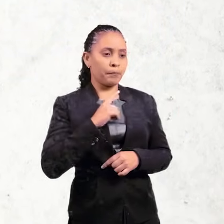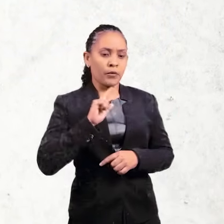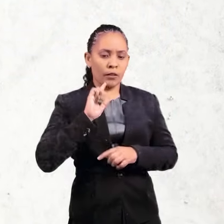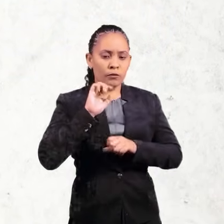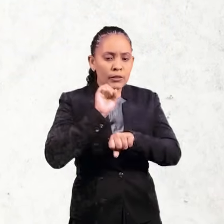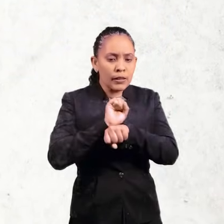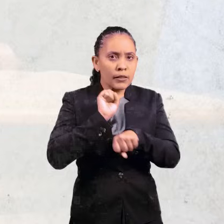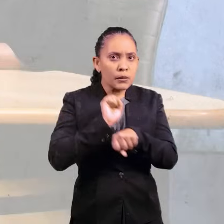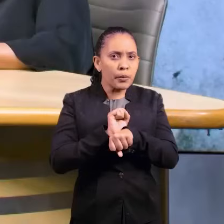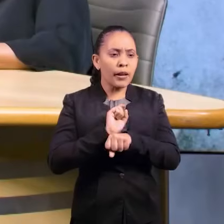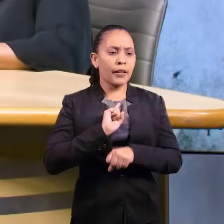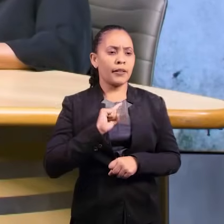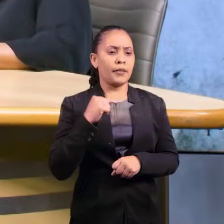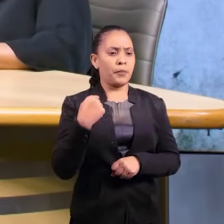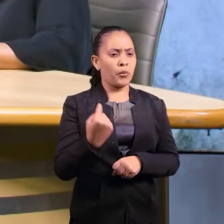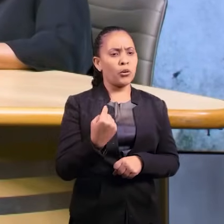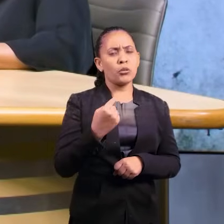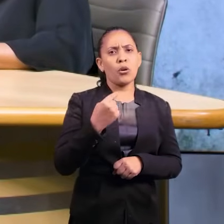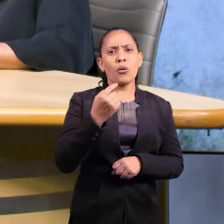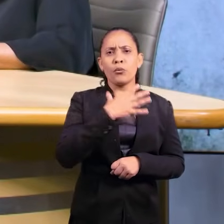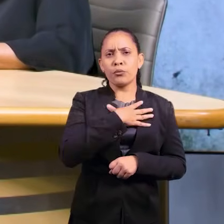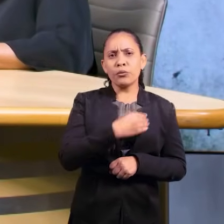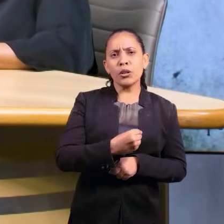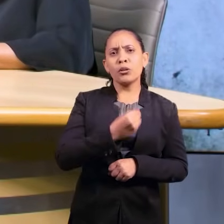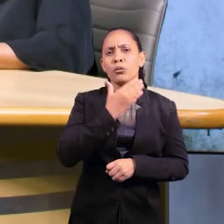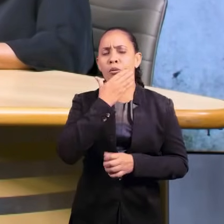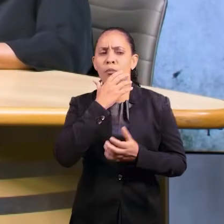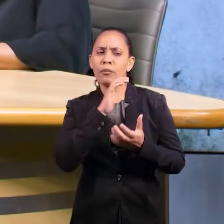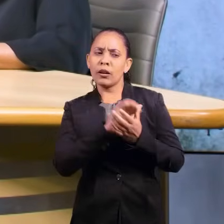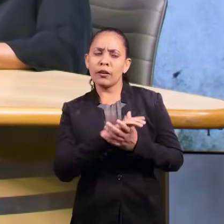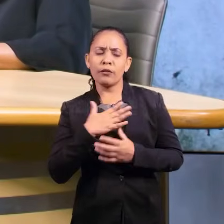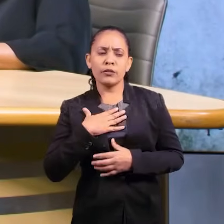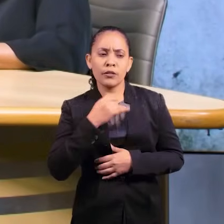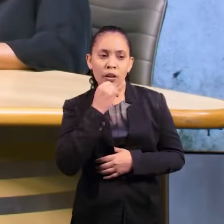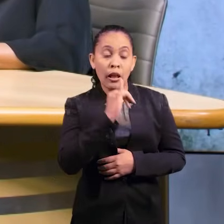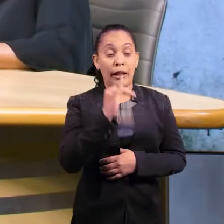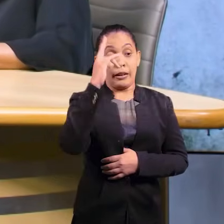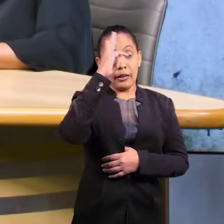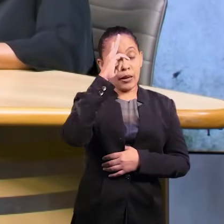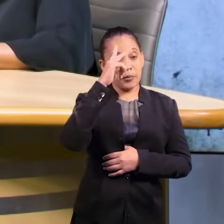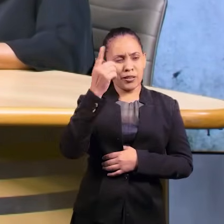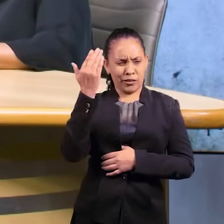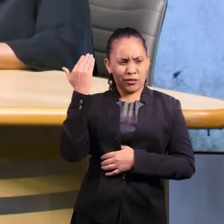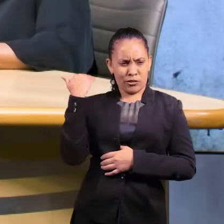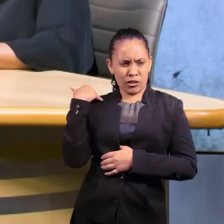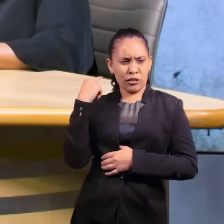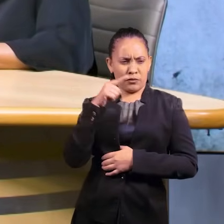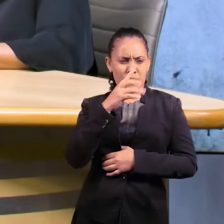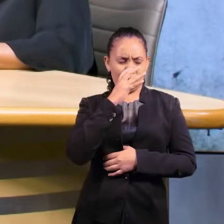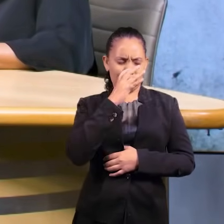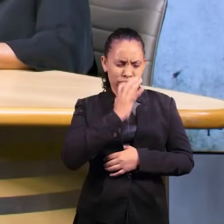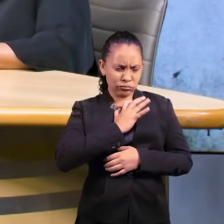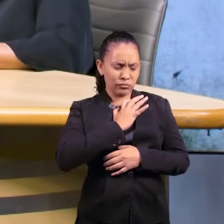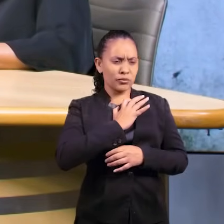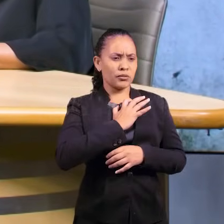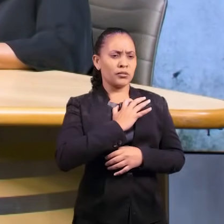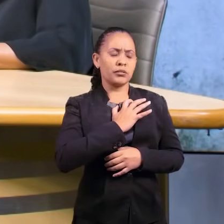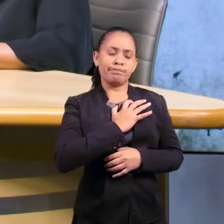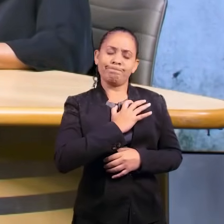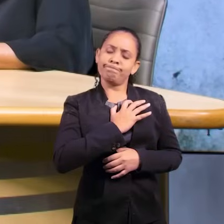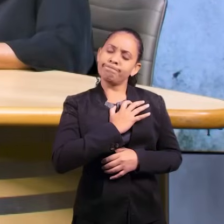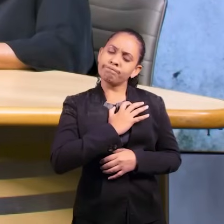para um filho, para um marido, meu querido, olha só, lembra aquele dia que você falou assim